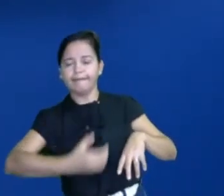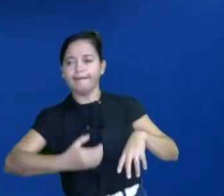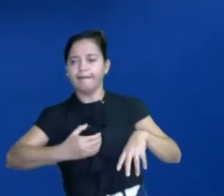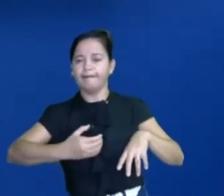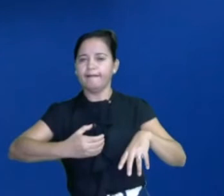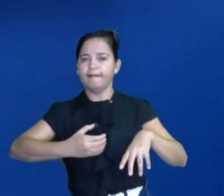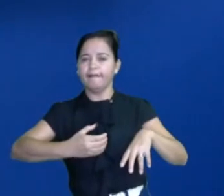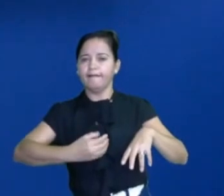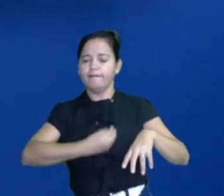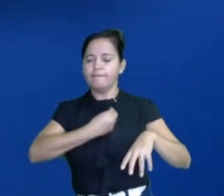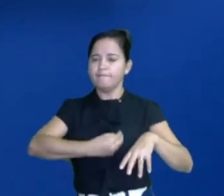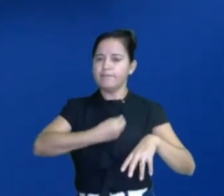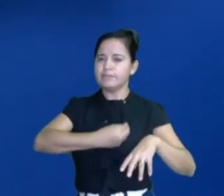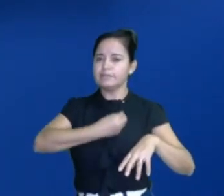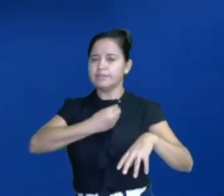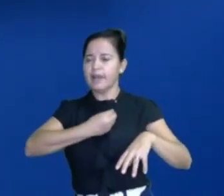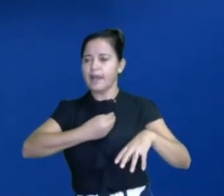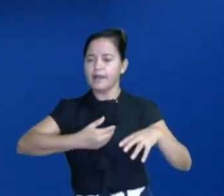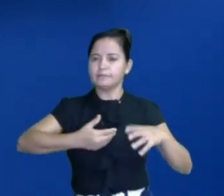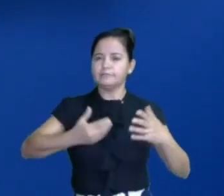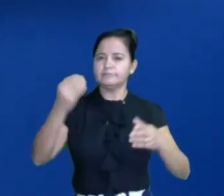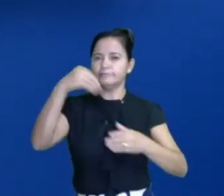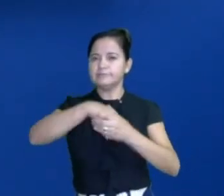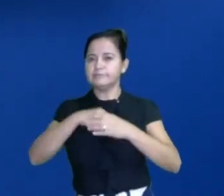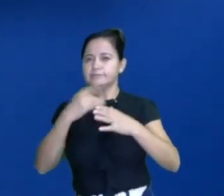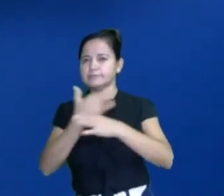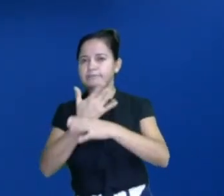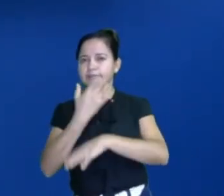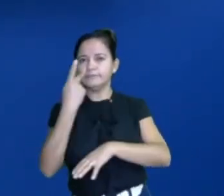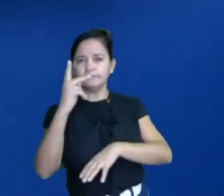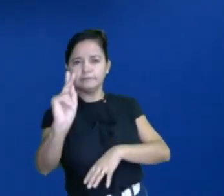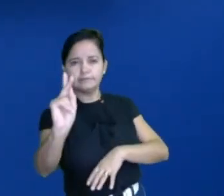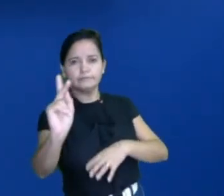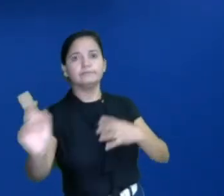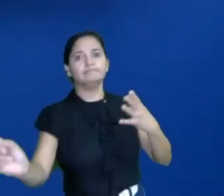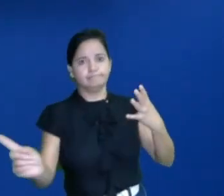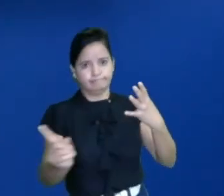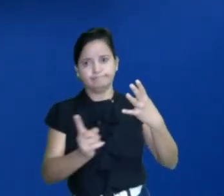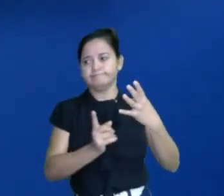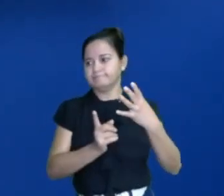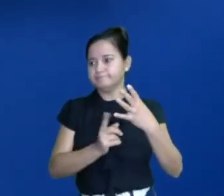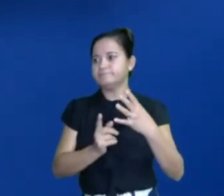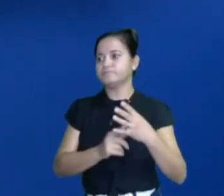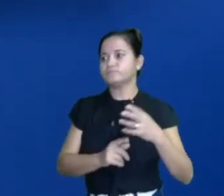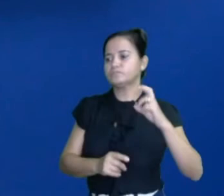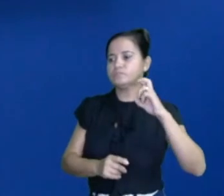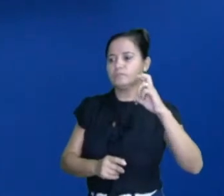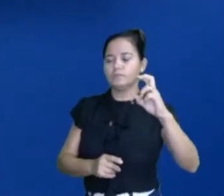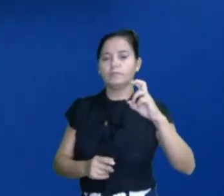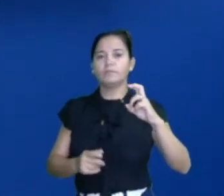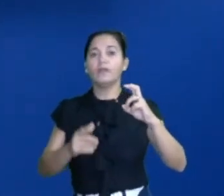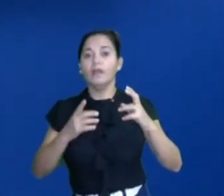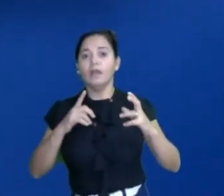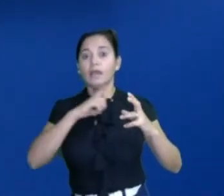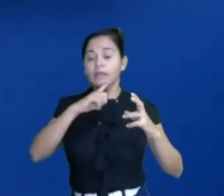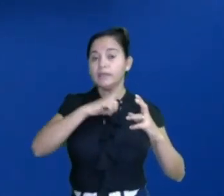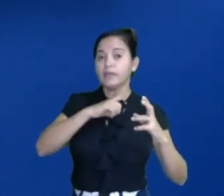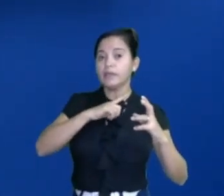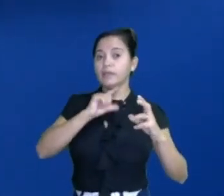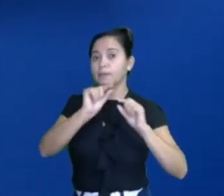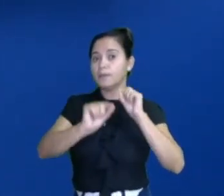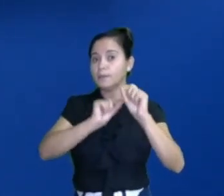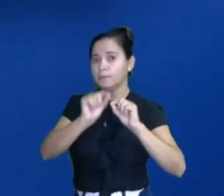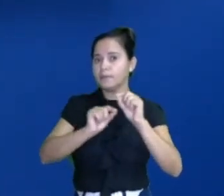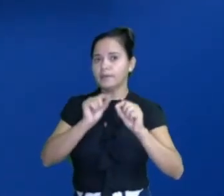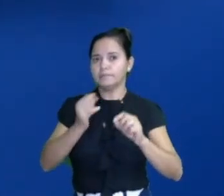Como é vivenciado isso na sua cidade? É um patrimônio imaterial. O que é que marca a